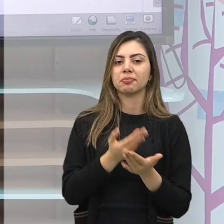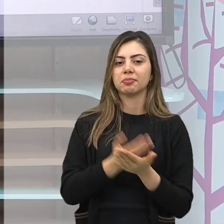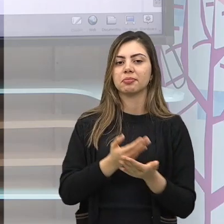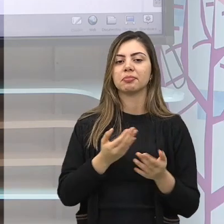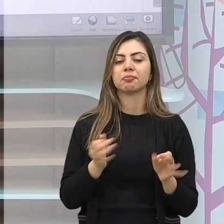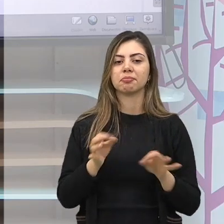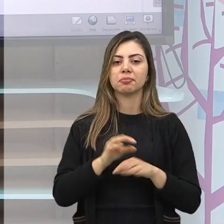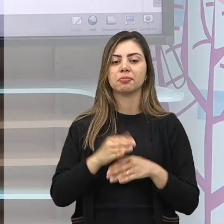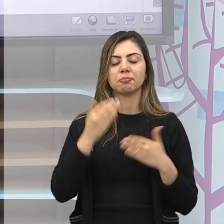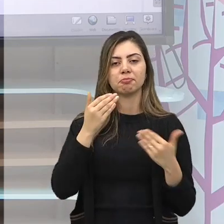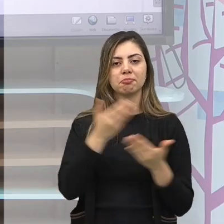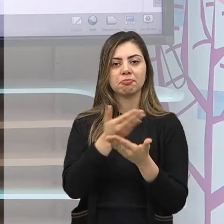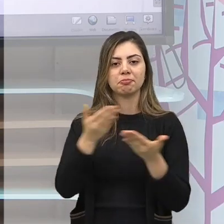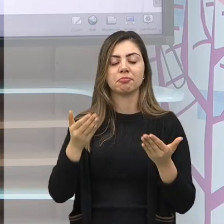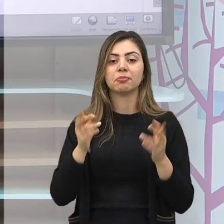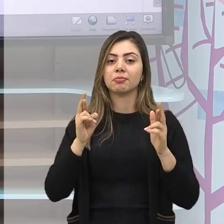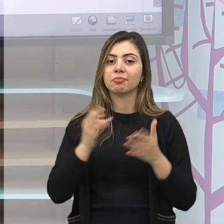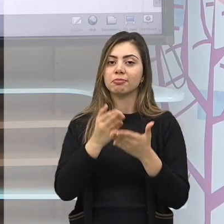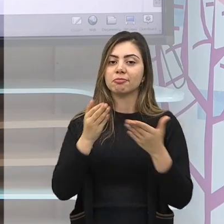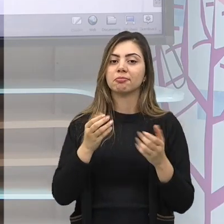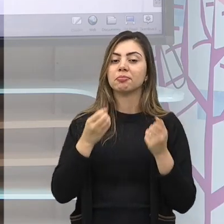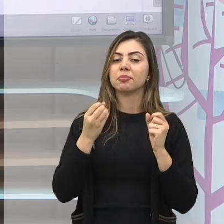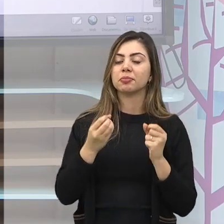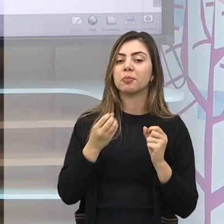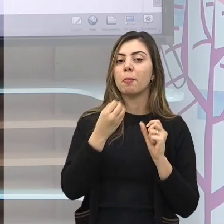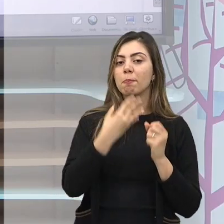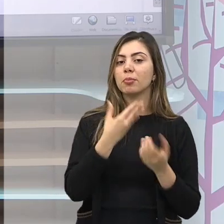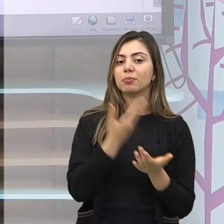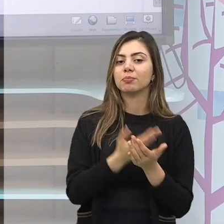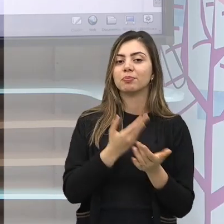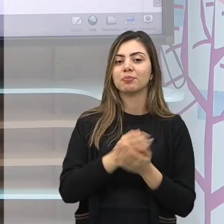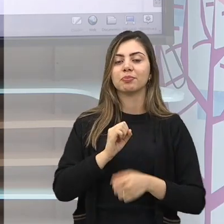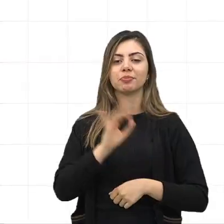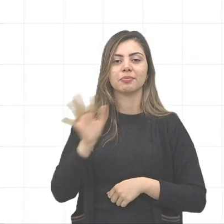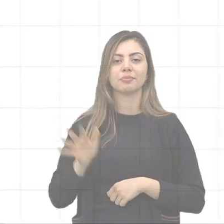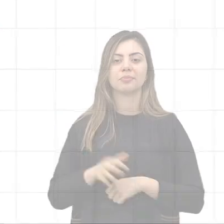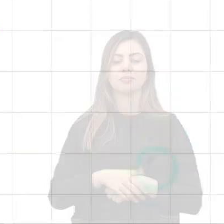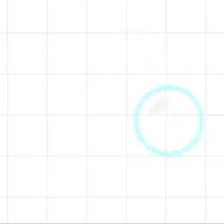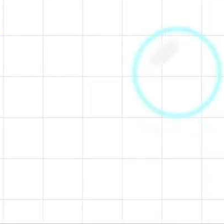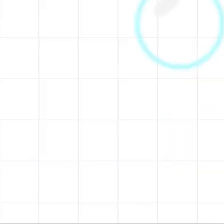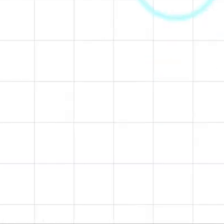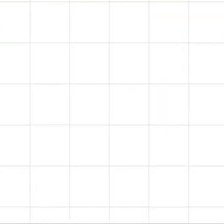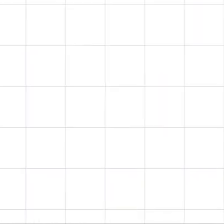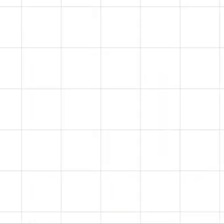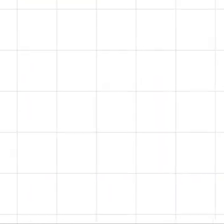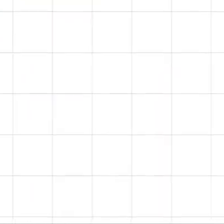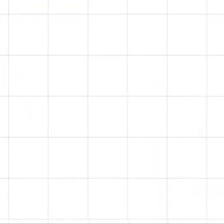aqui. Agradeço, desejo a vocês bons estudos e até a próxima.